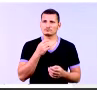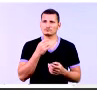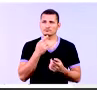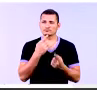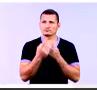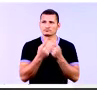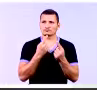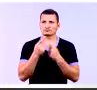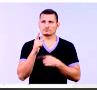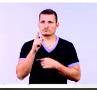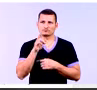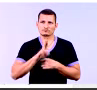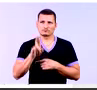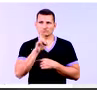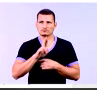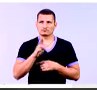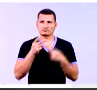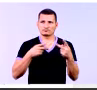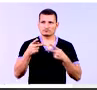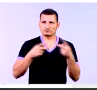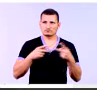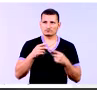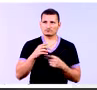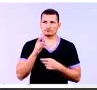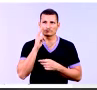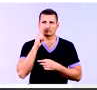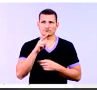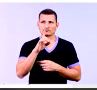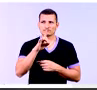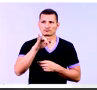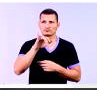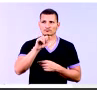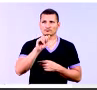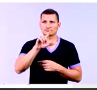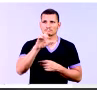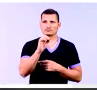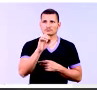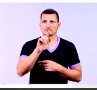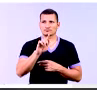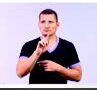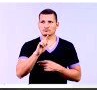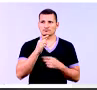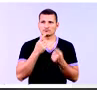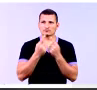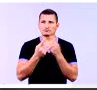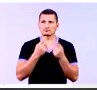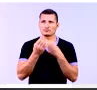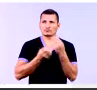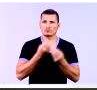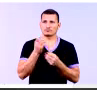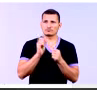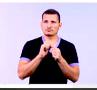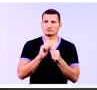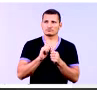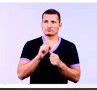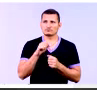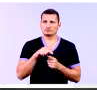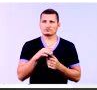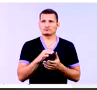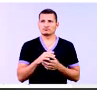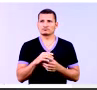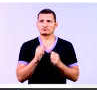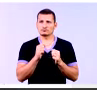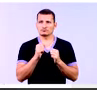nosso projeto. Observem o diálogo, como ele é feito. Ele é um elemento prático que pode